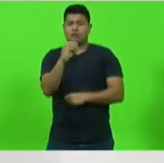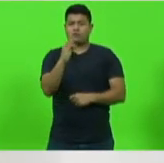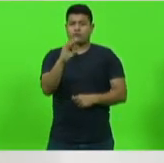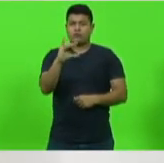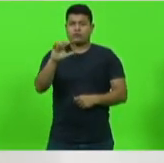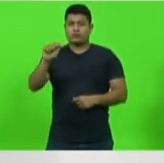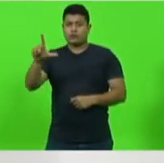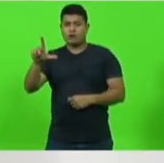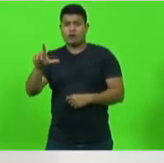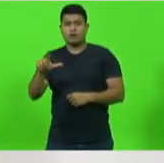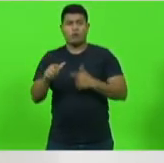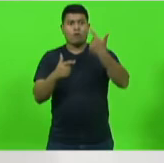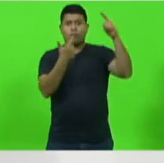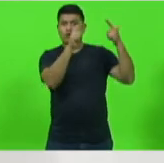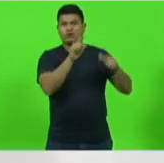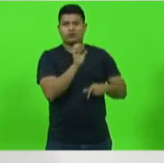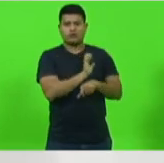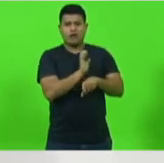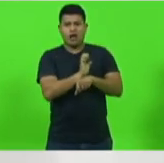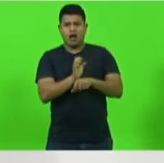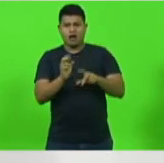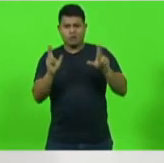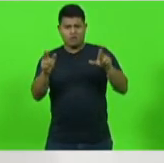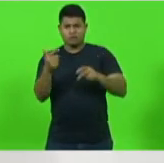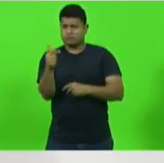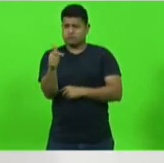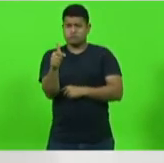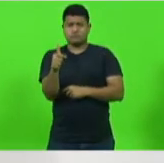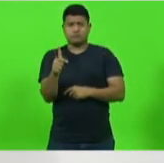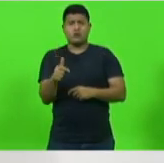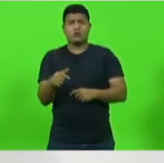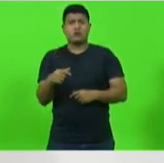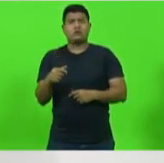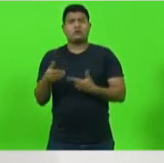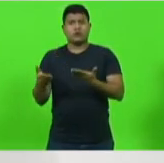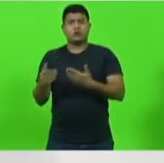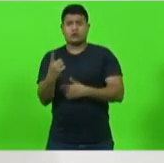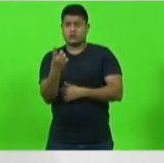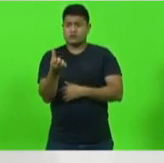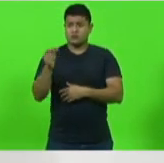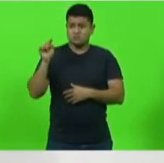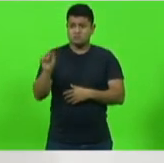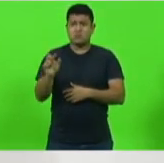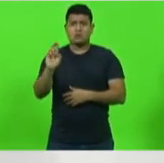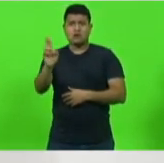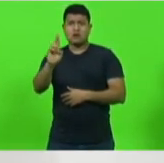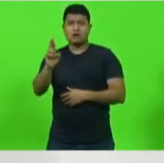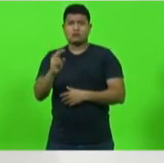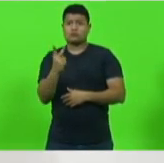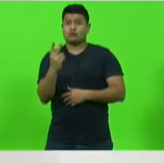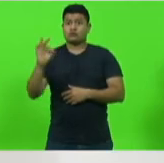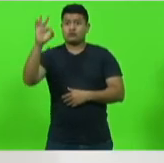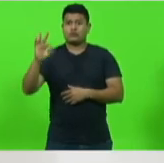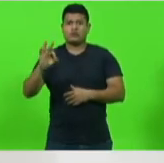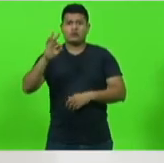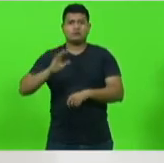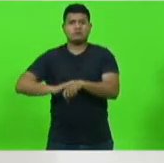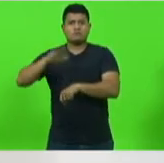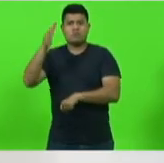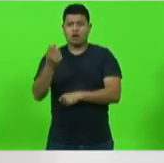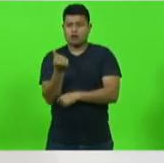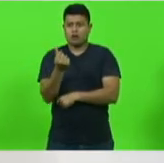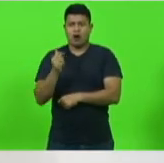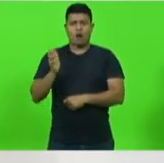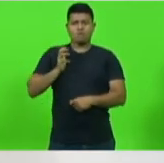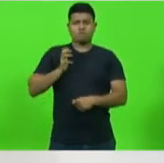estado tem isso. Criamos os novos ricos aqui, sim, rico, R$16 mil, está entre os 2% mais ricos de Santa Catarina.